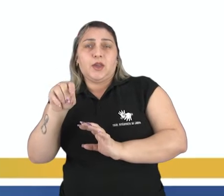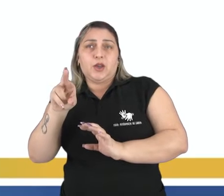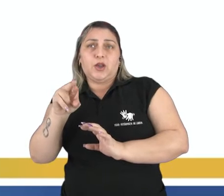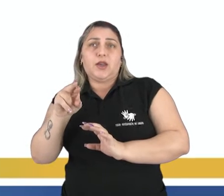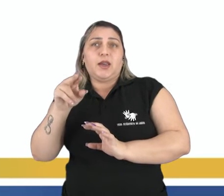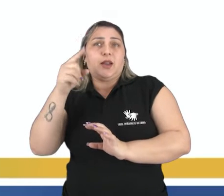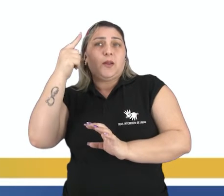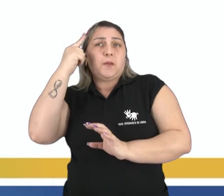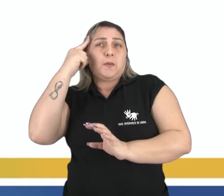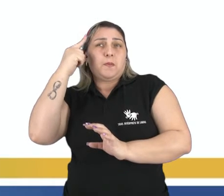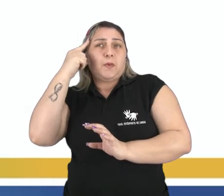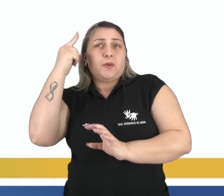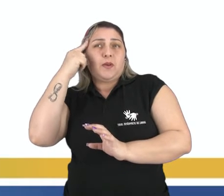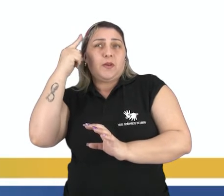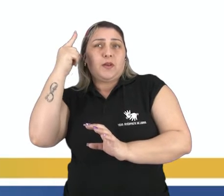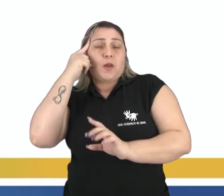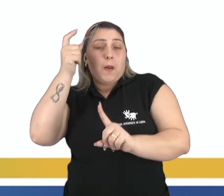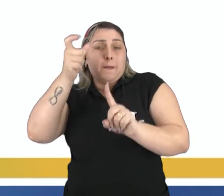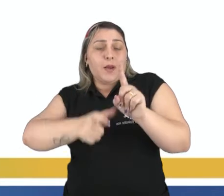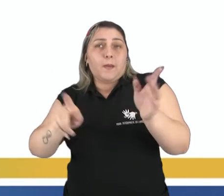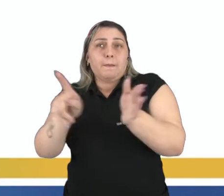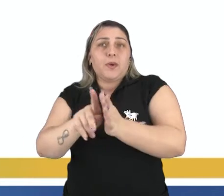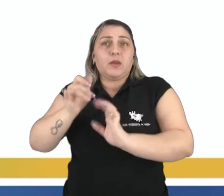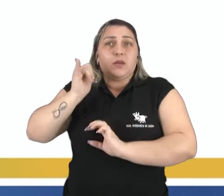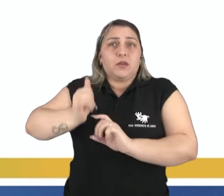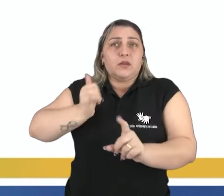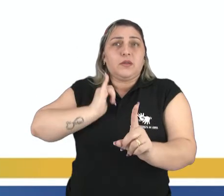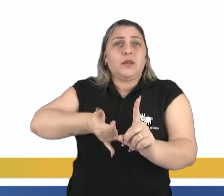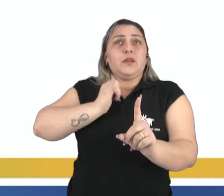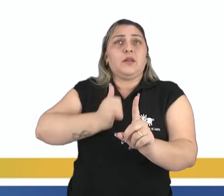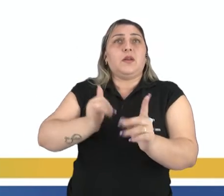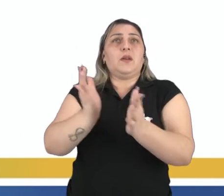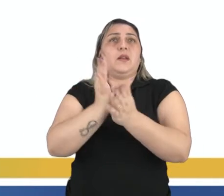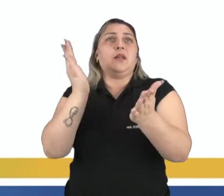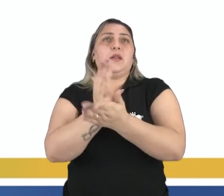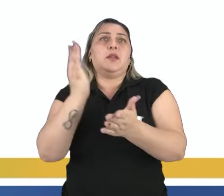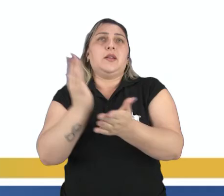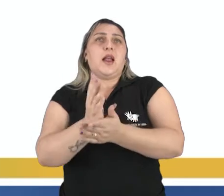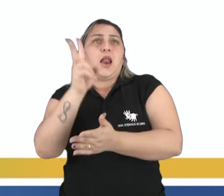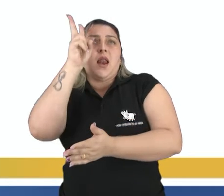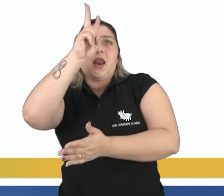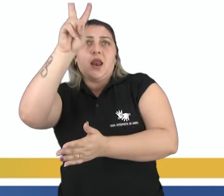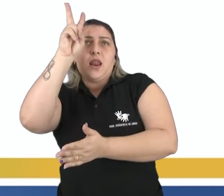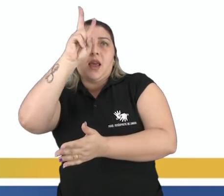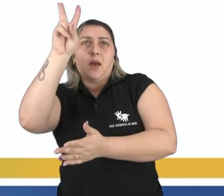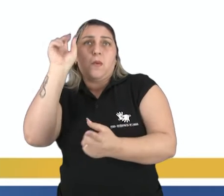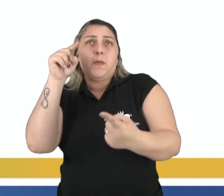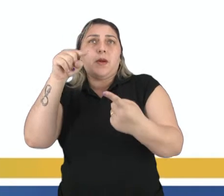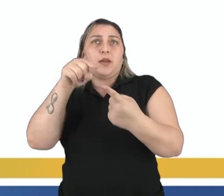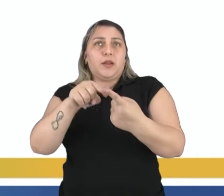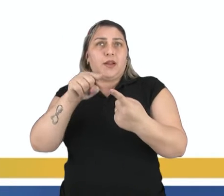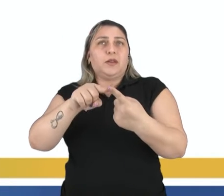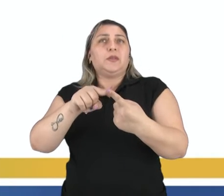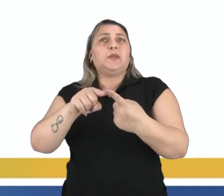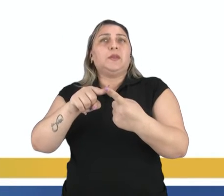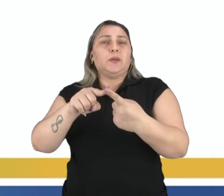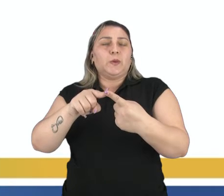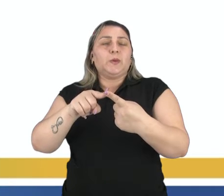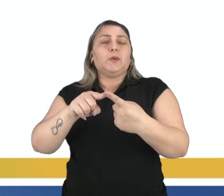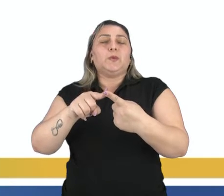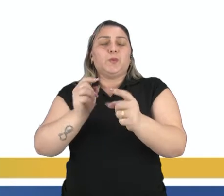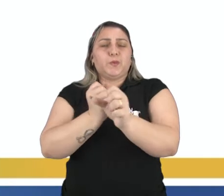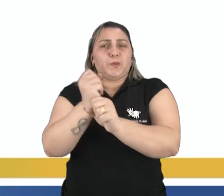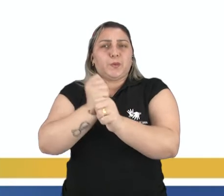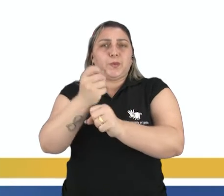pelo narrador. Isso é possível observar ainda que nesse livro nós temos: lembrou da missão que passara por uns tempos na sua